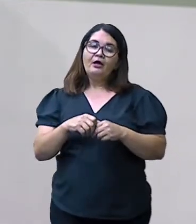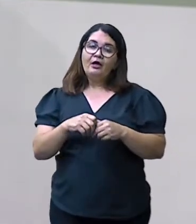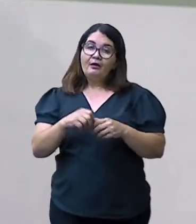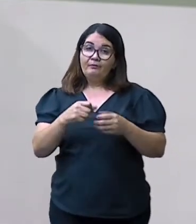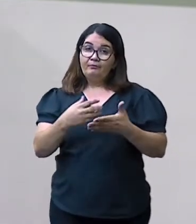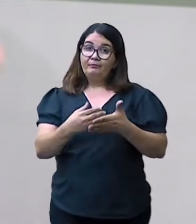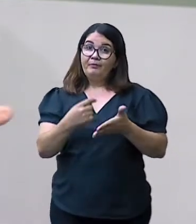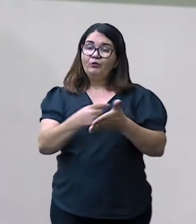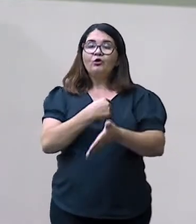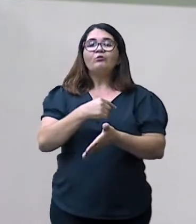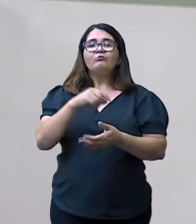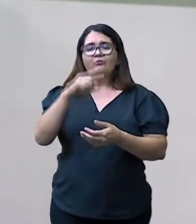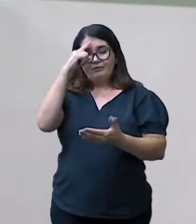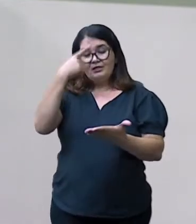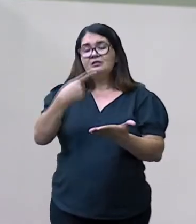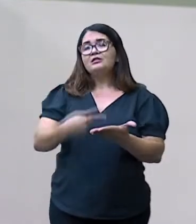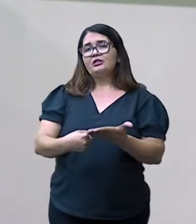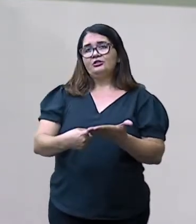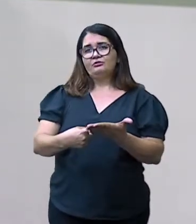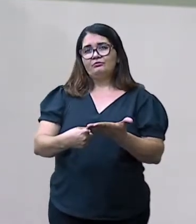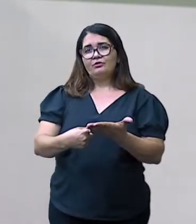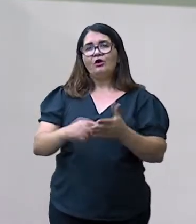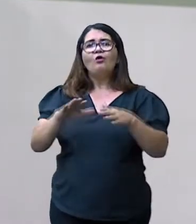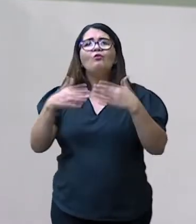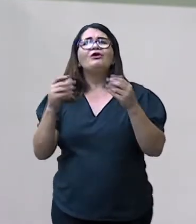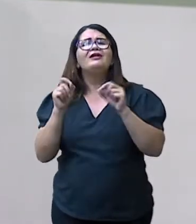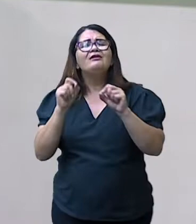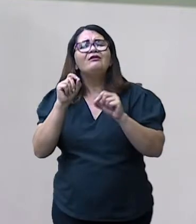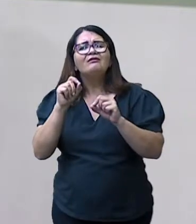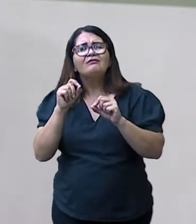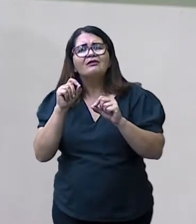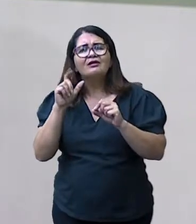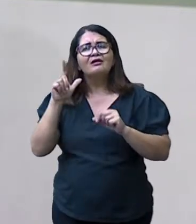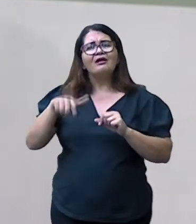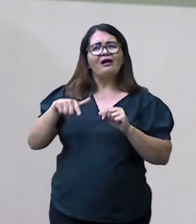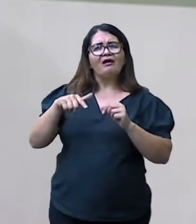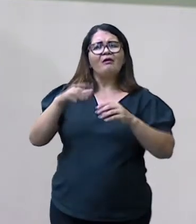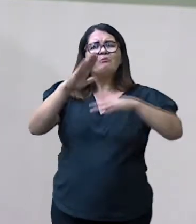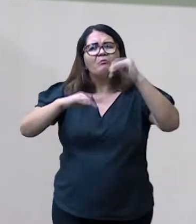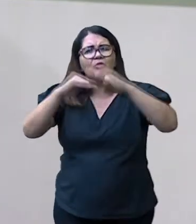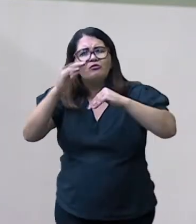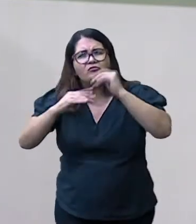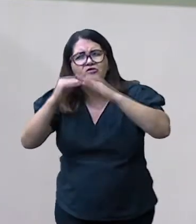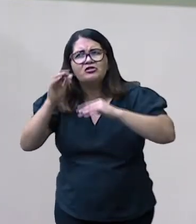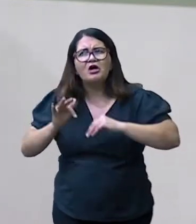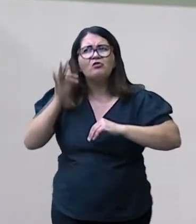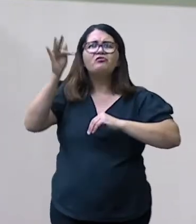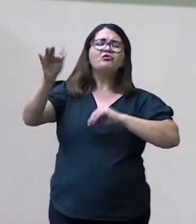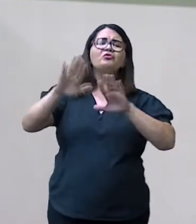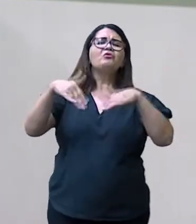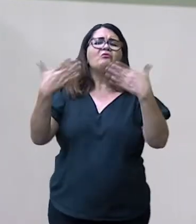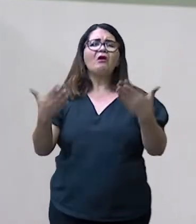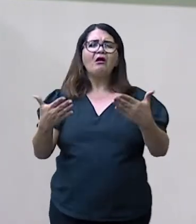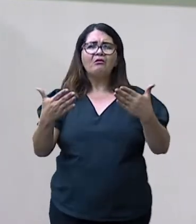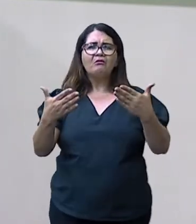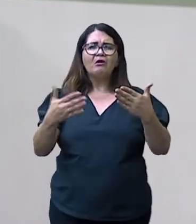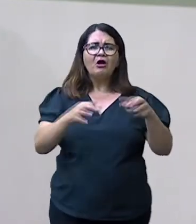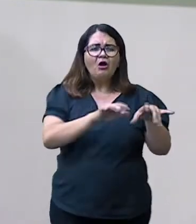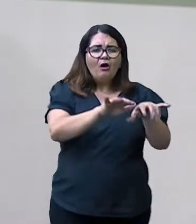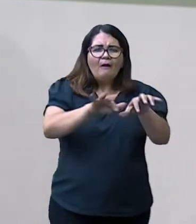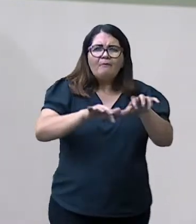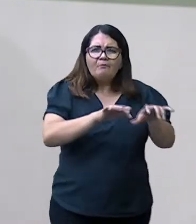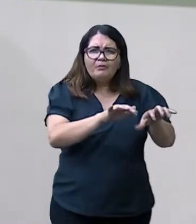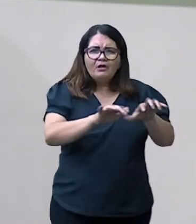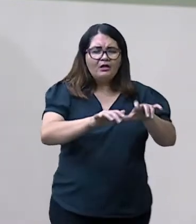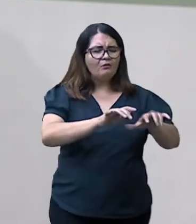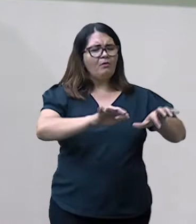quer pintura, ainda quer piano? Então, eu fiz uma opção inteligente, porque com 12 anos eu optei pela pintura, porque eu